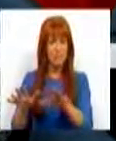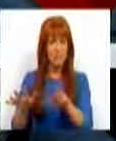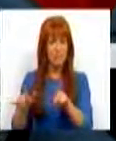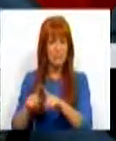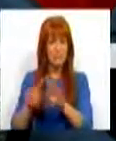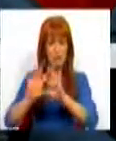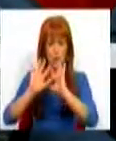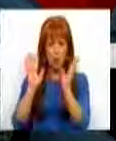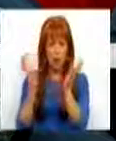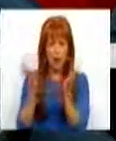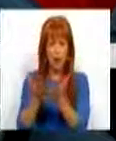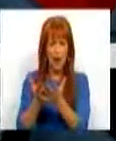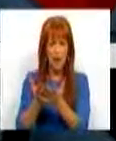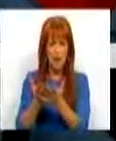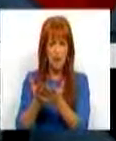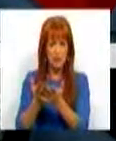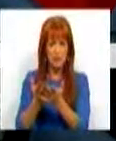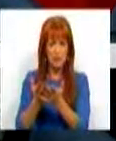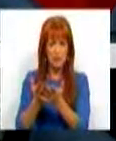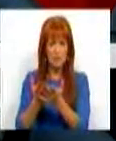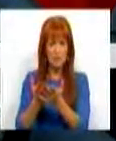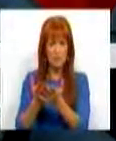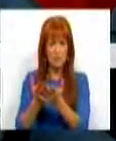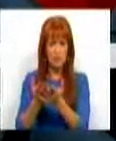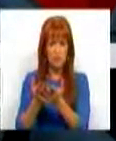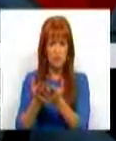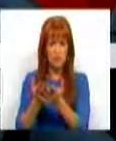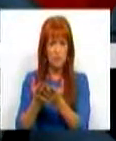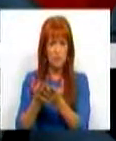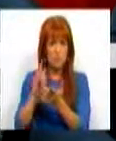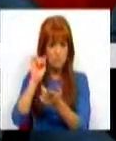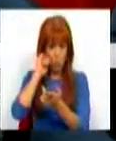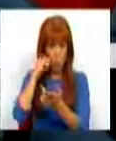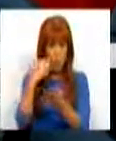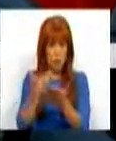está aqui de alguma maneira também considerado que